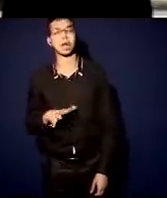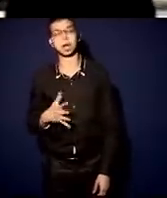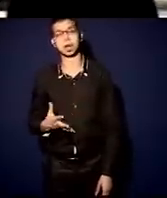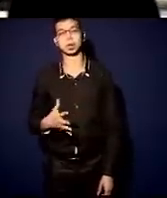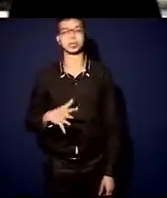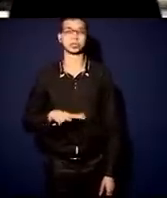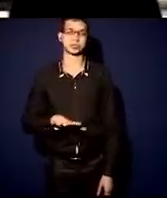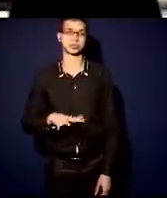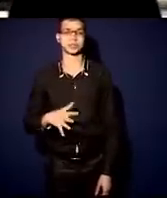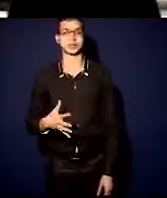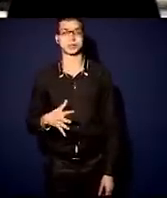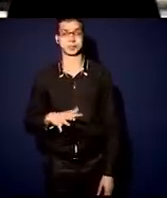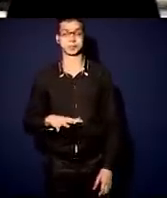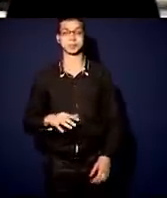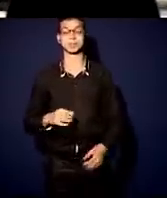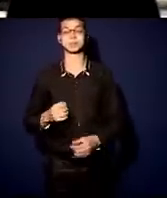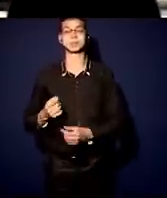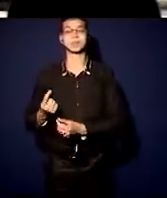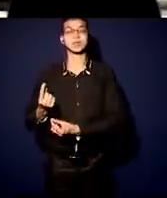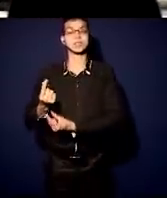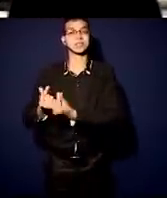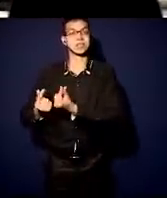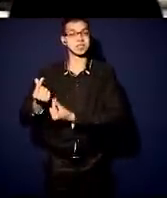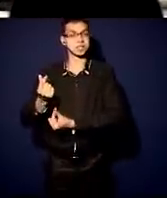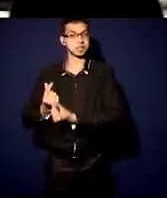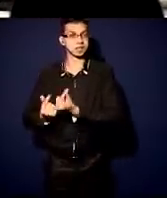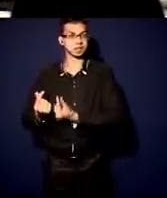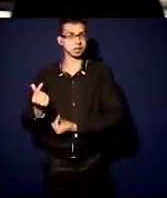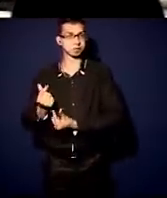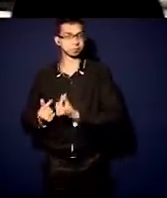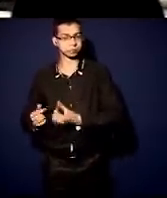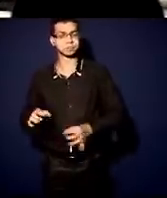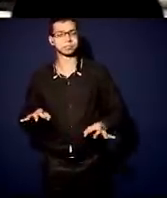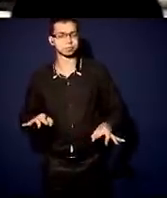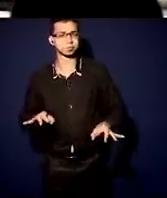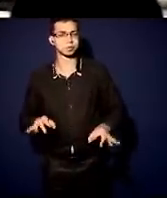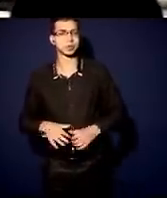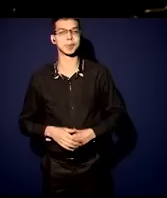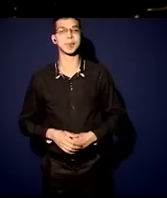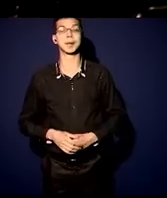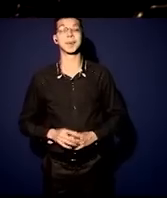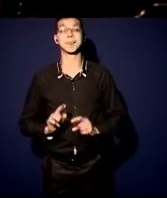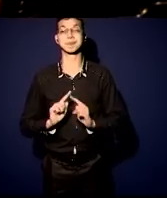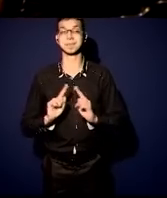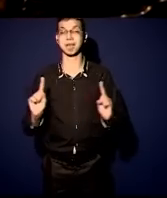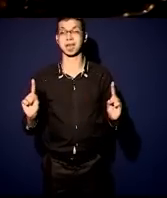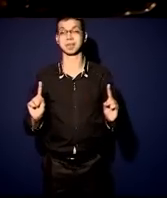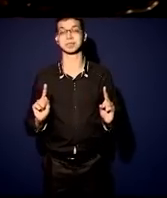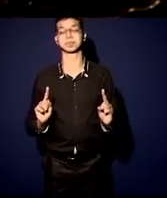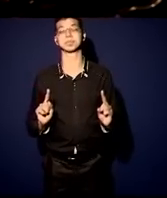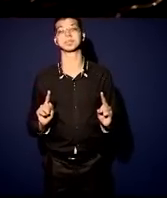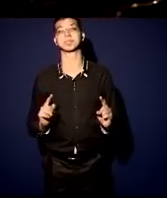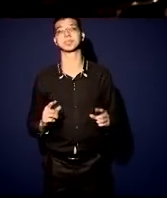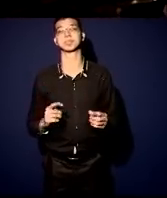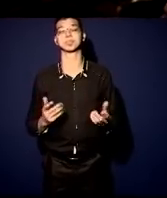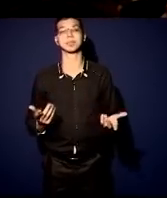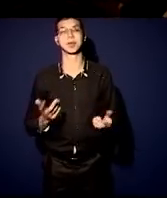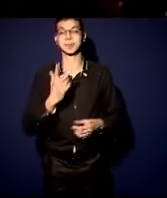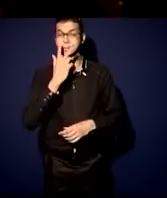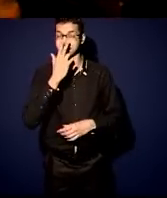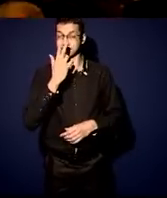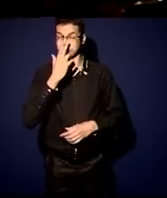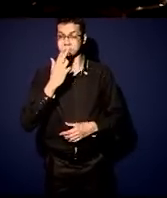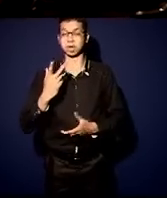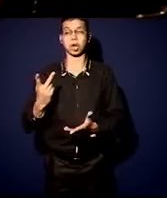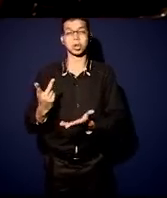de financistas não é mas num tom muito vamos dizer assim Sereno